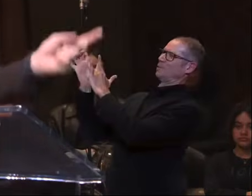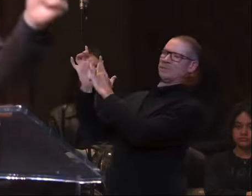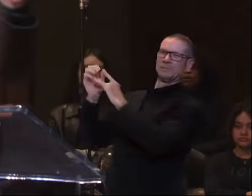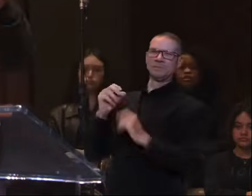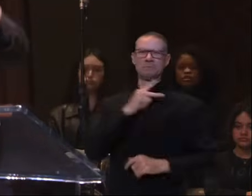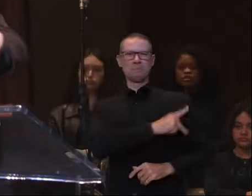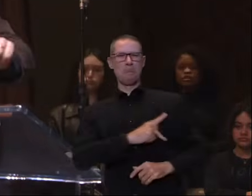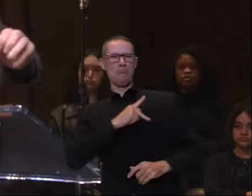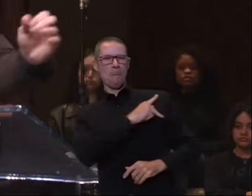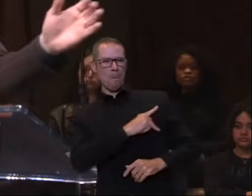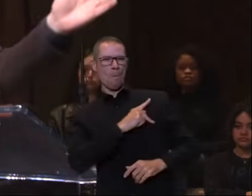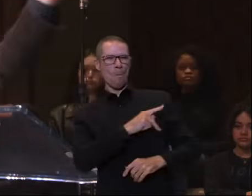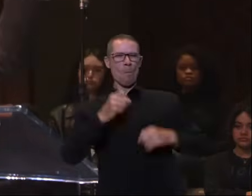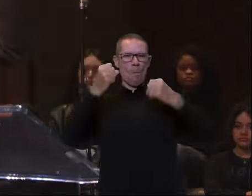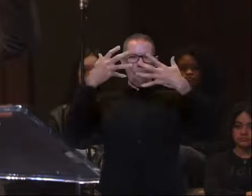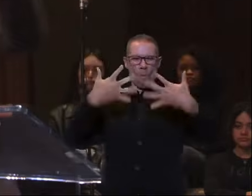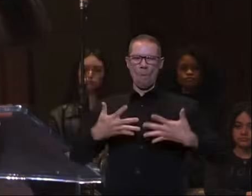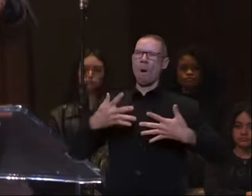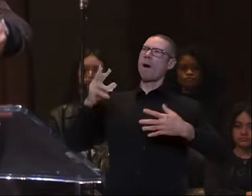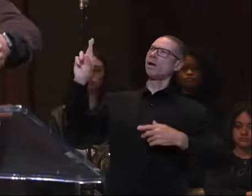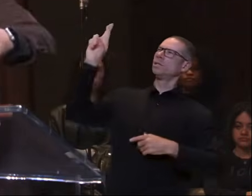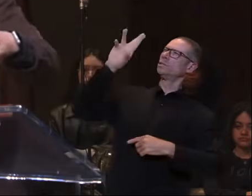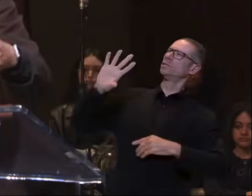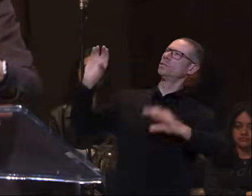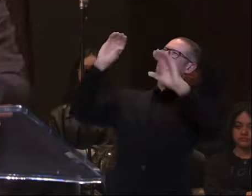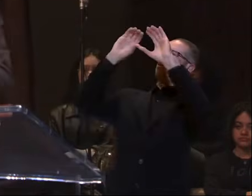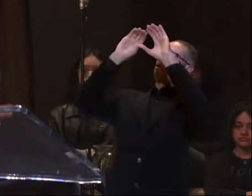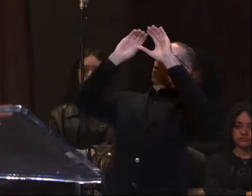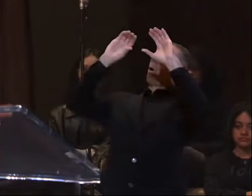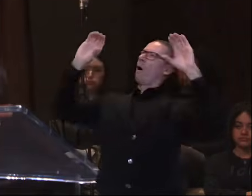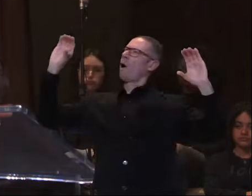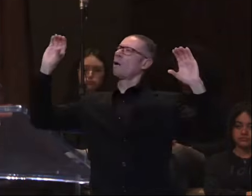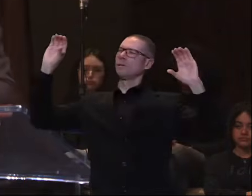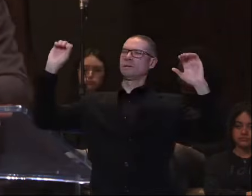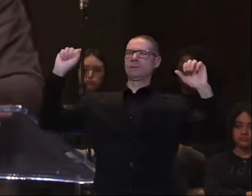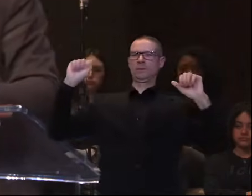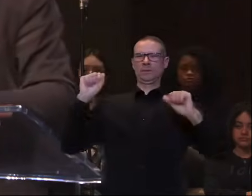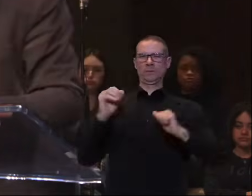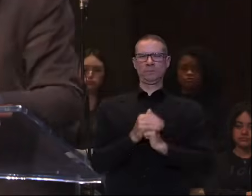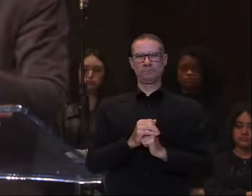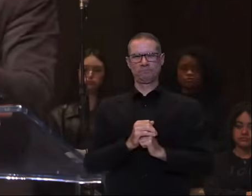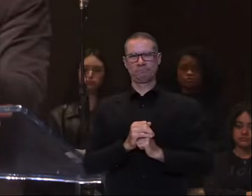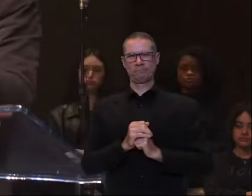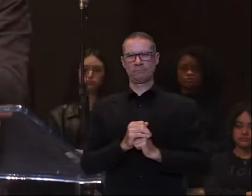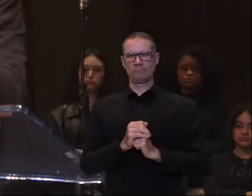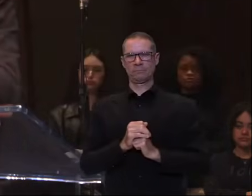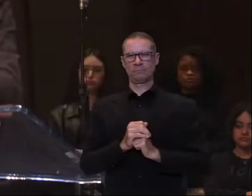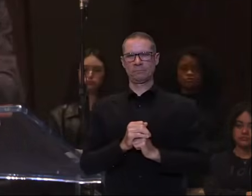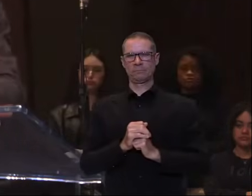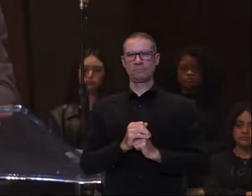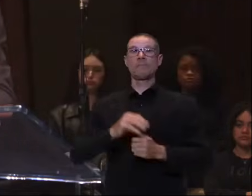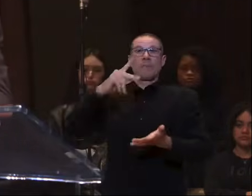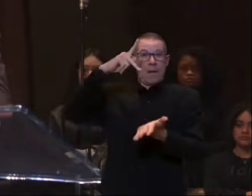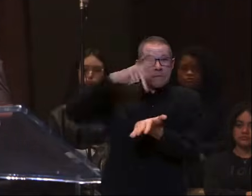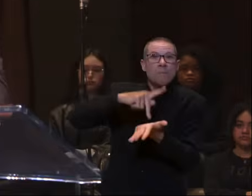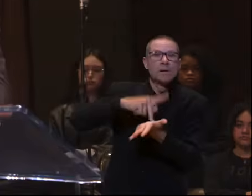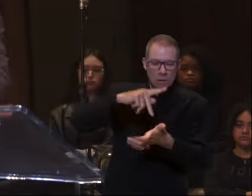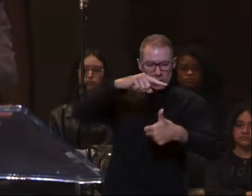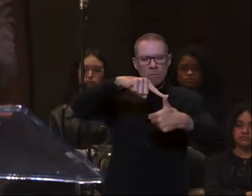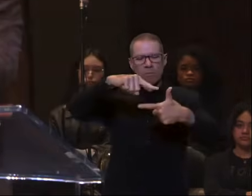ele vai apresentando as regiões celestiais, aqui, ele vai trazendo